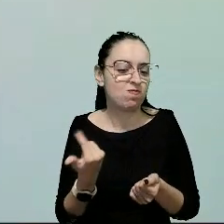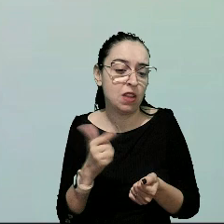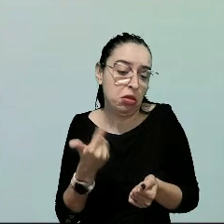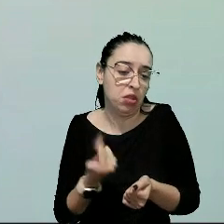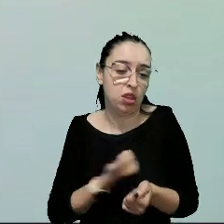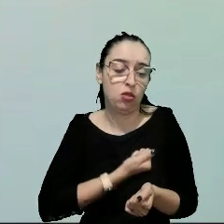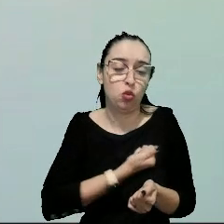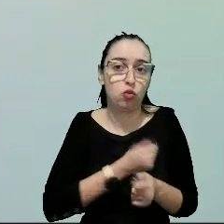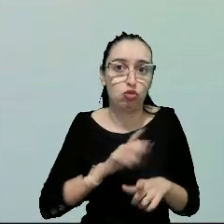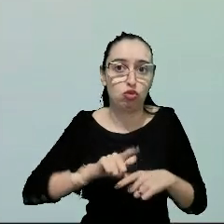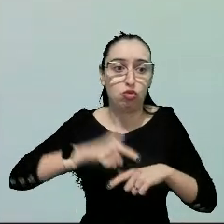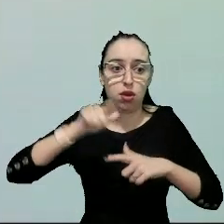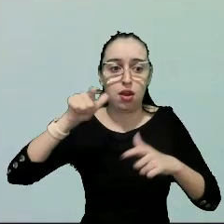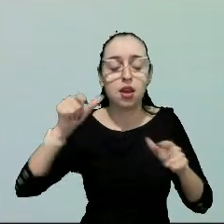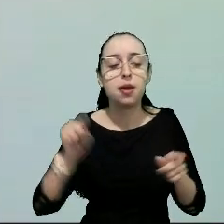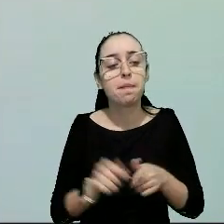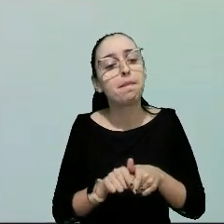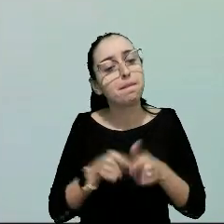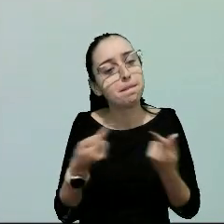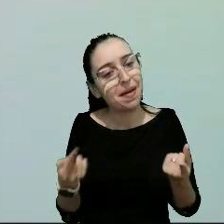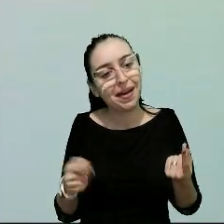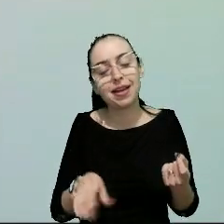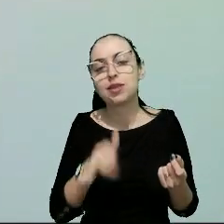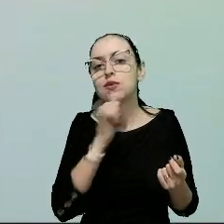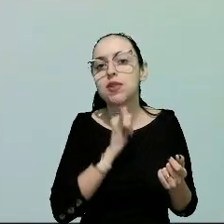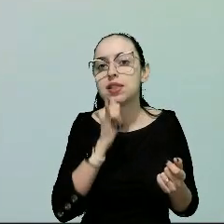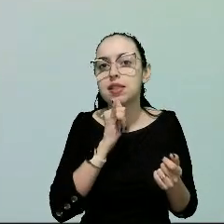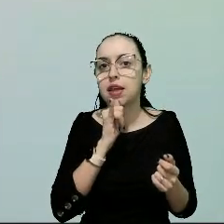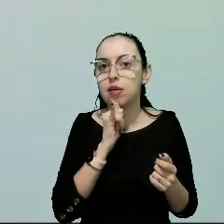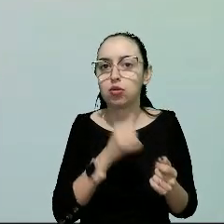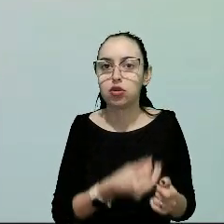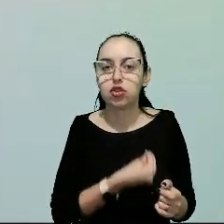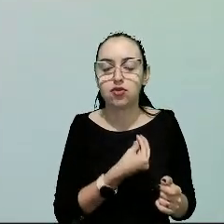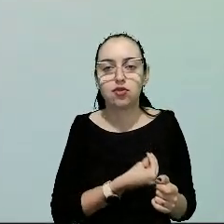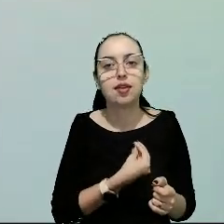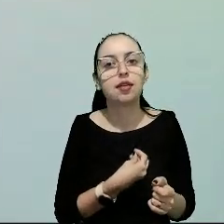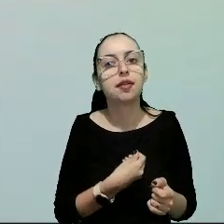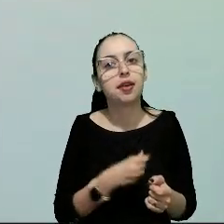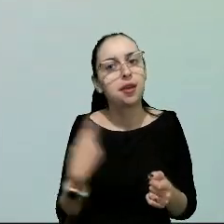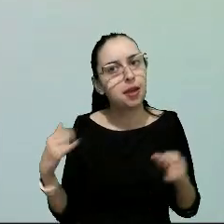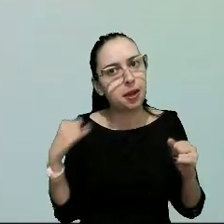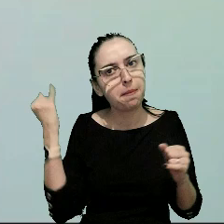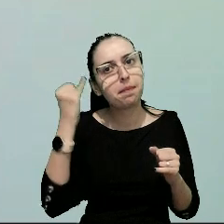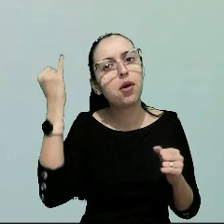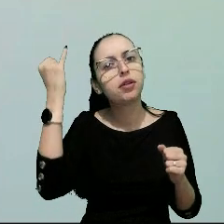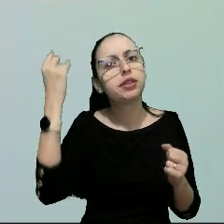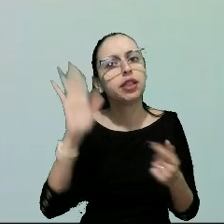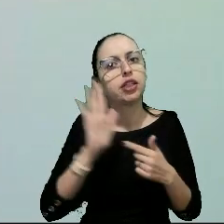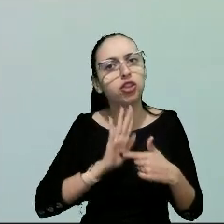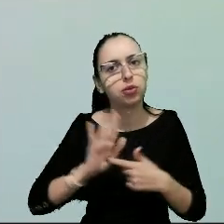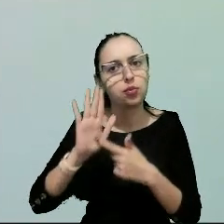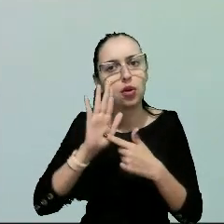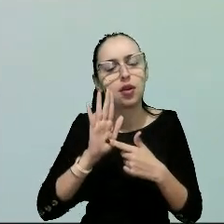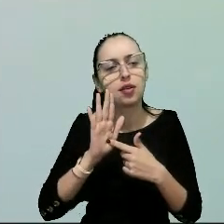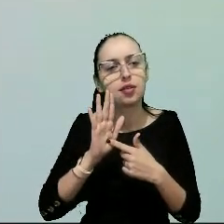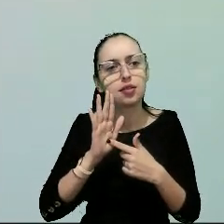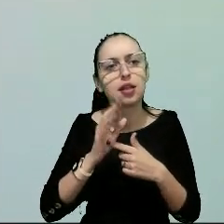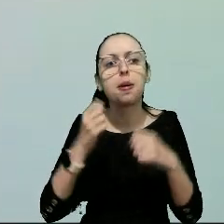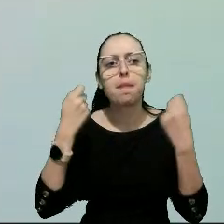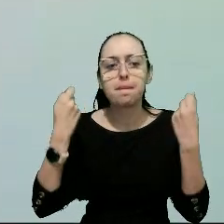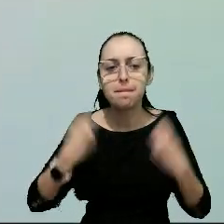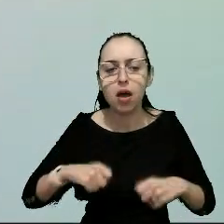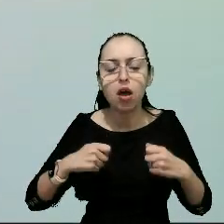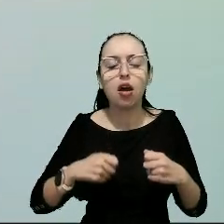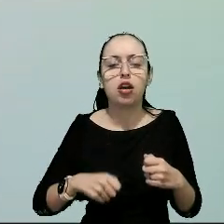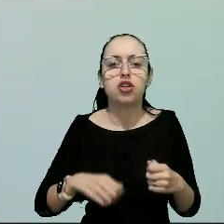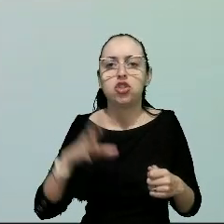tão numerosos, os seus exemplos de vida são importantes e reveladores de como é possível aprender